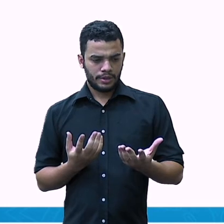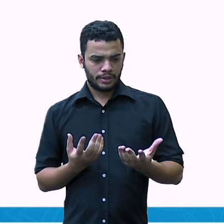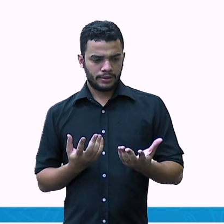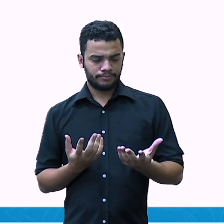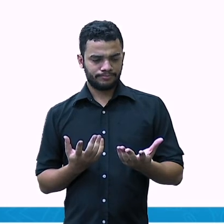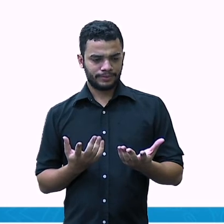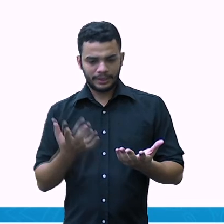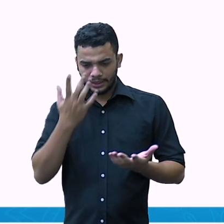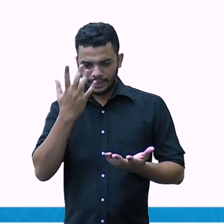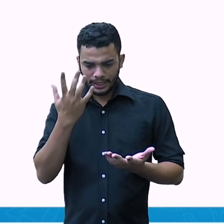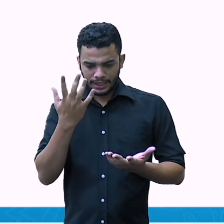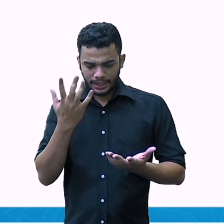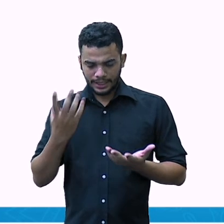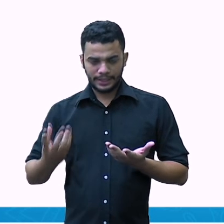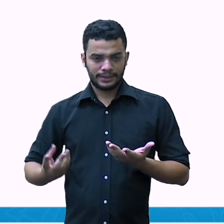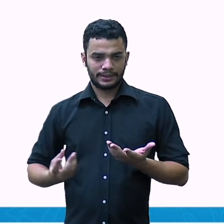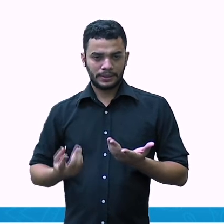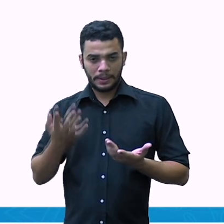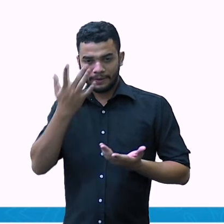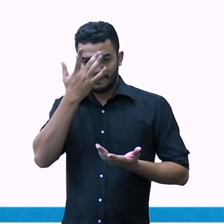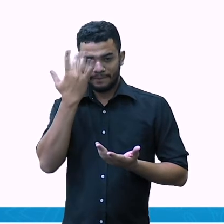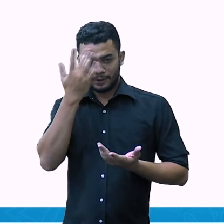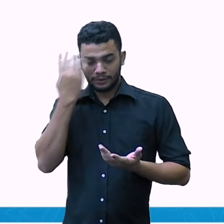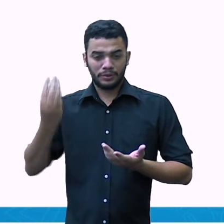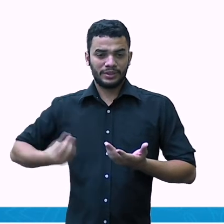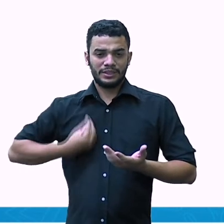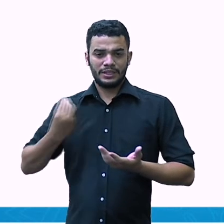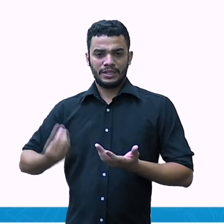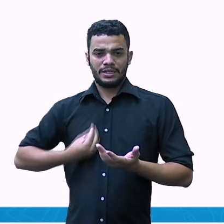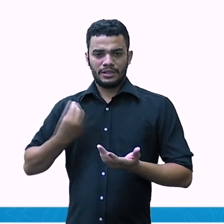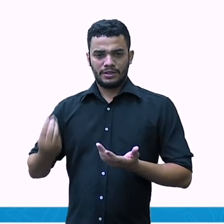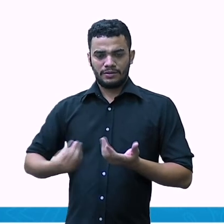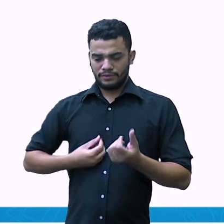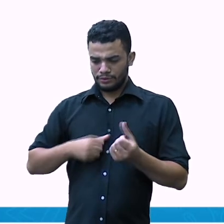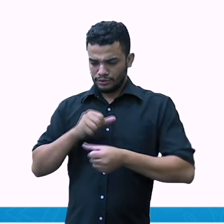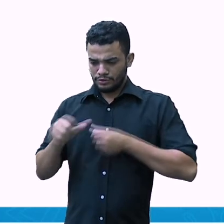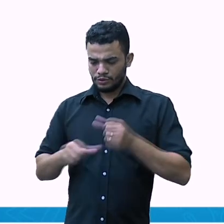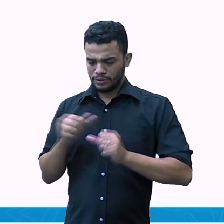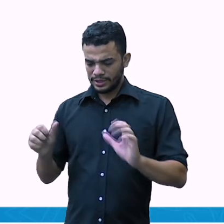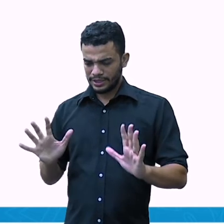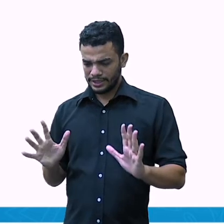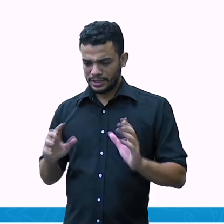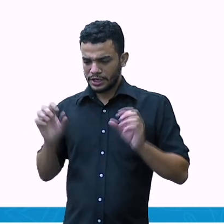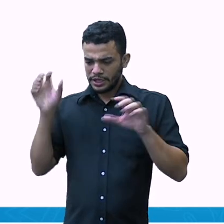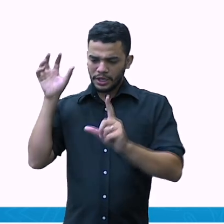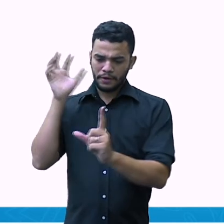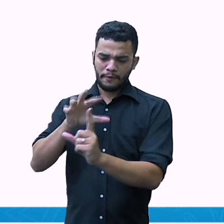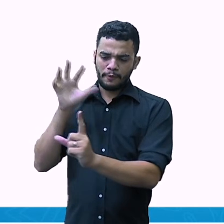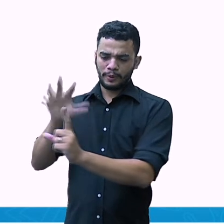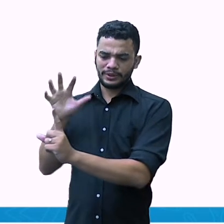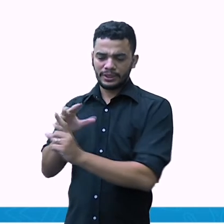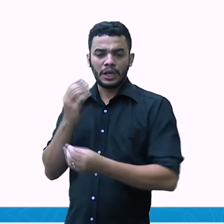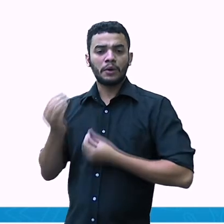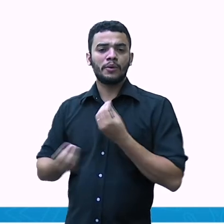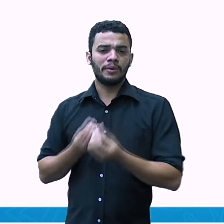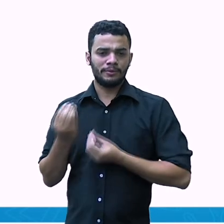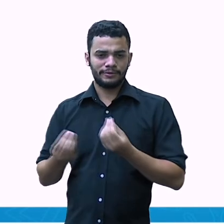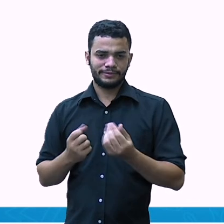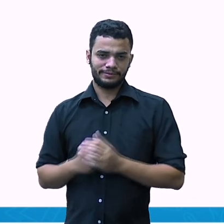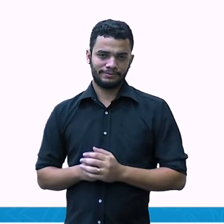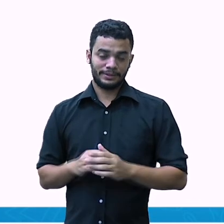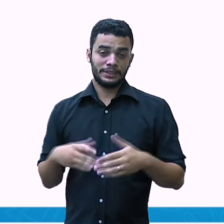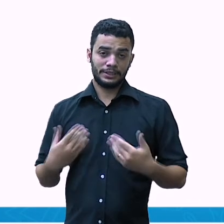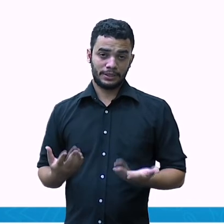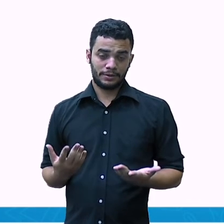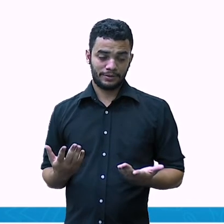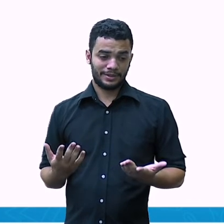espaço das cidades? Além de trazer alegria, estimula a integração da